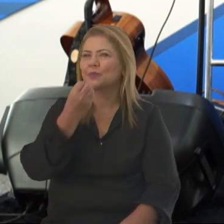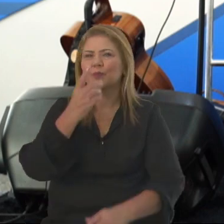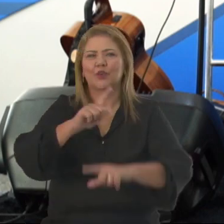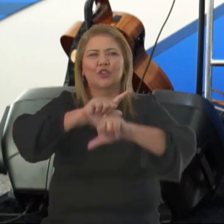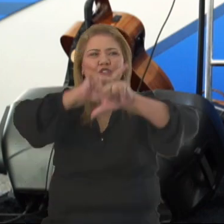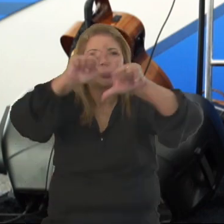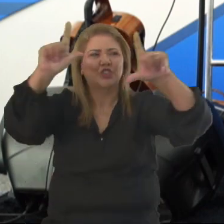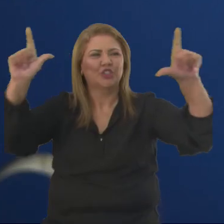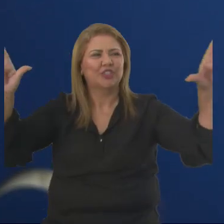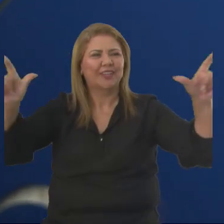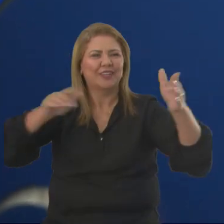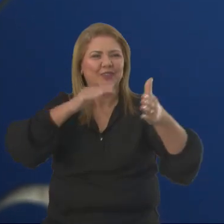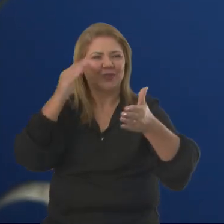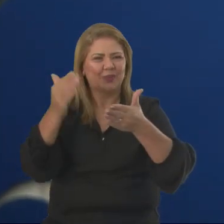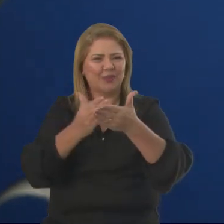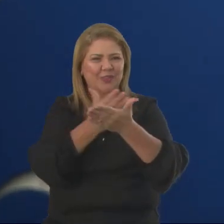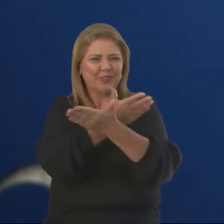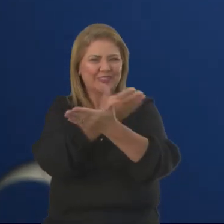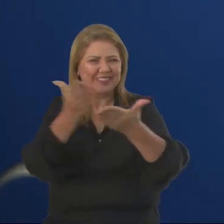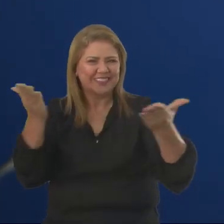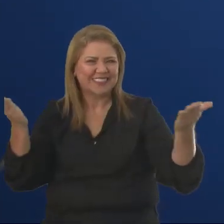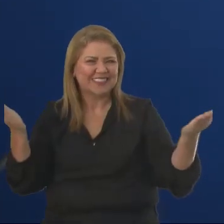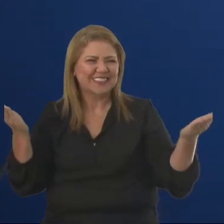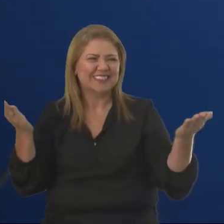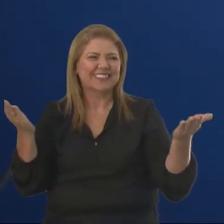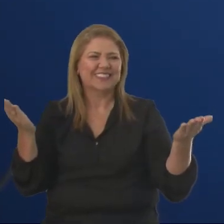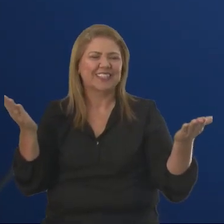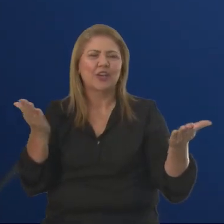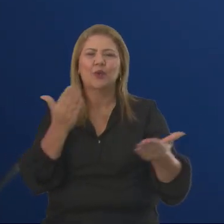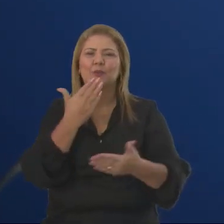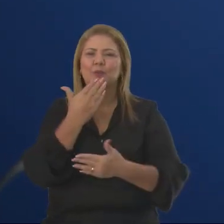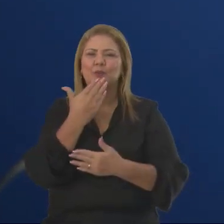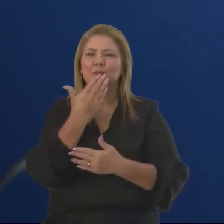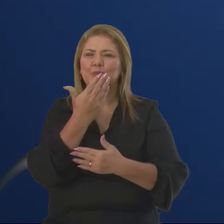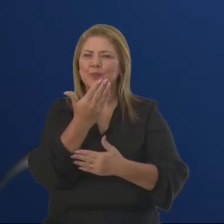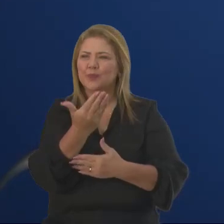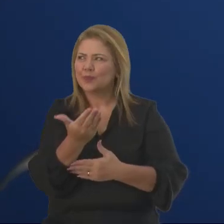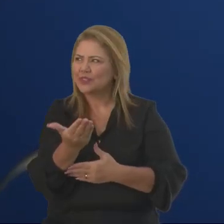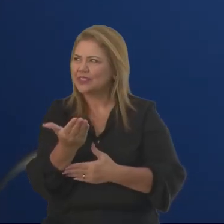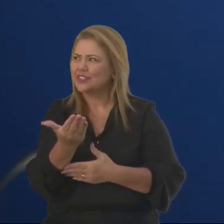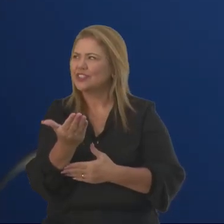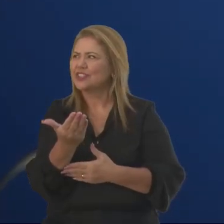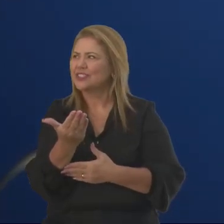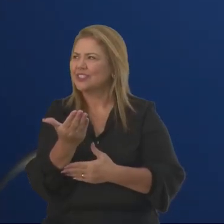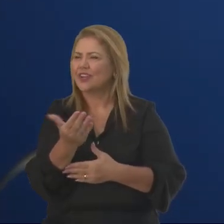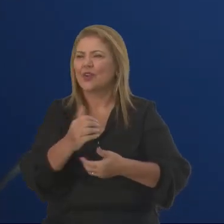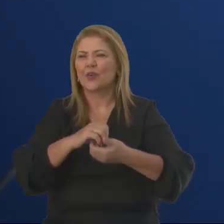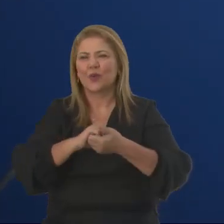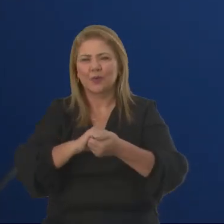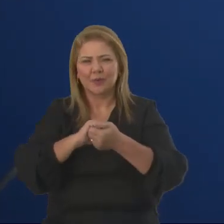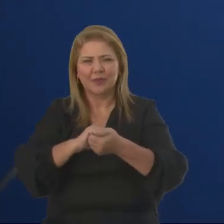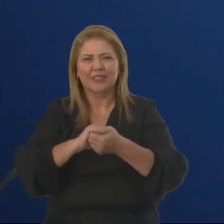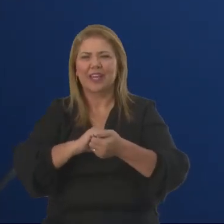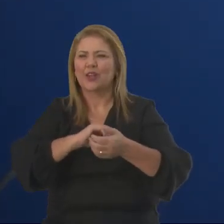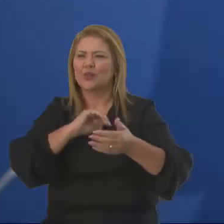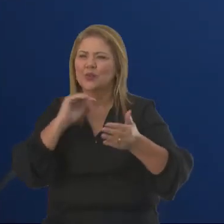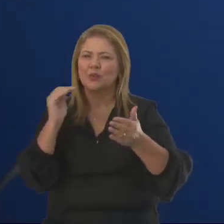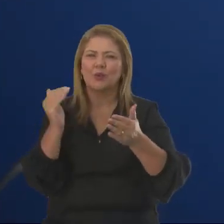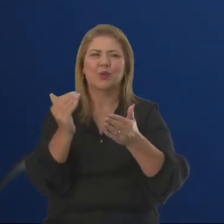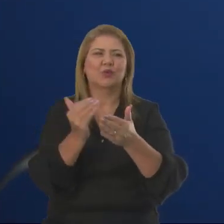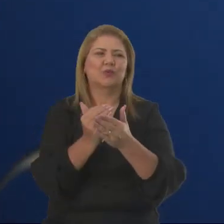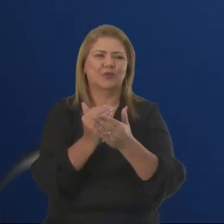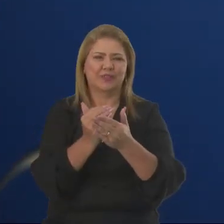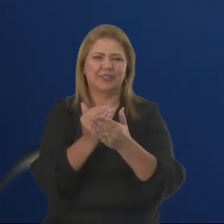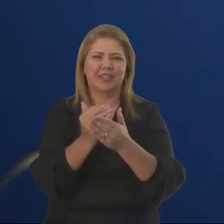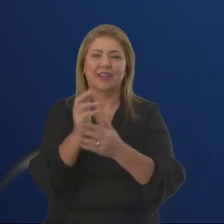Bom dia a todos e todas. Eu vou pedir vênia para cumprimentar a todos, sem distinção, na pessoa